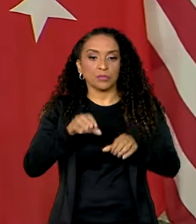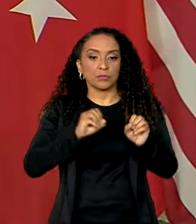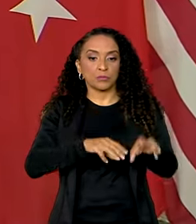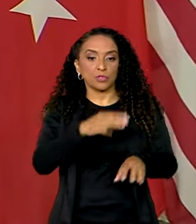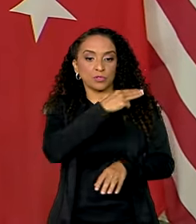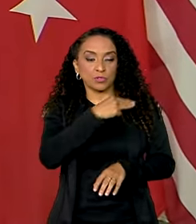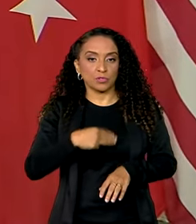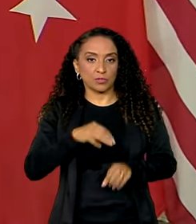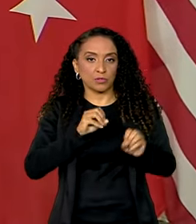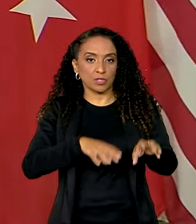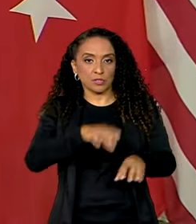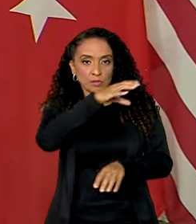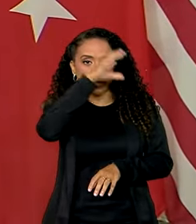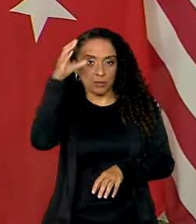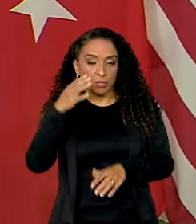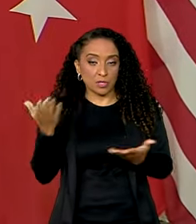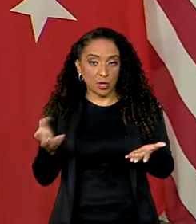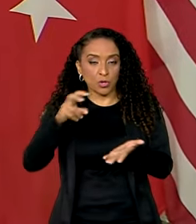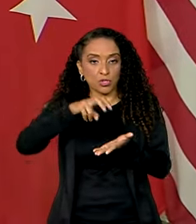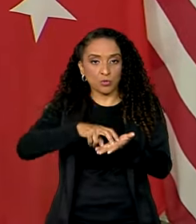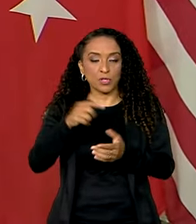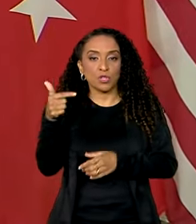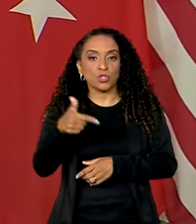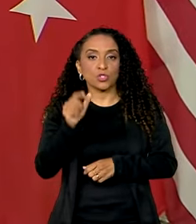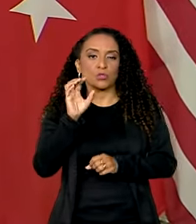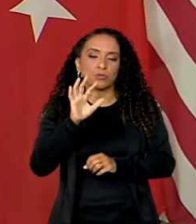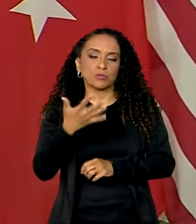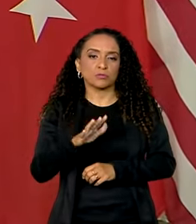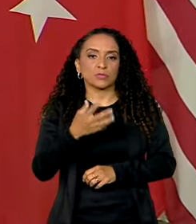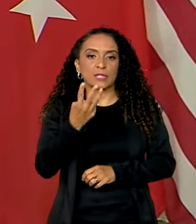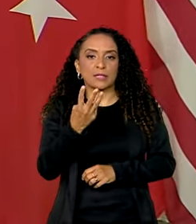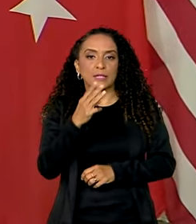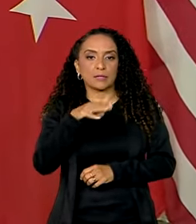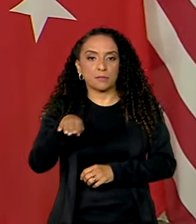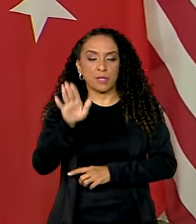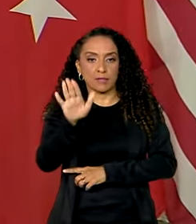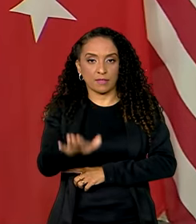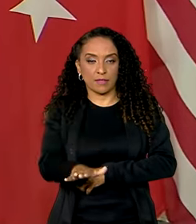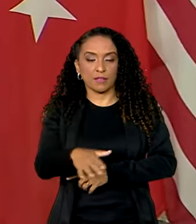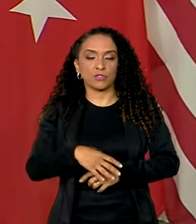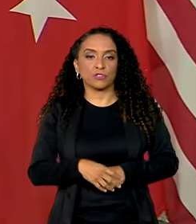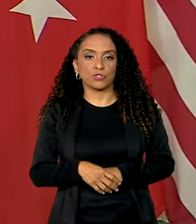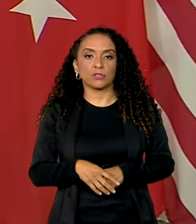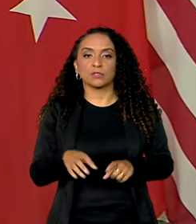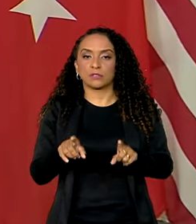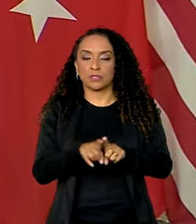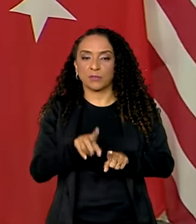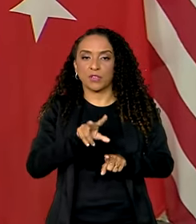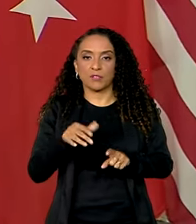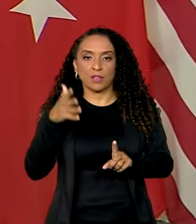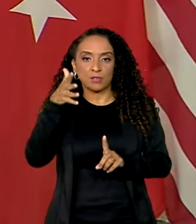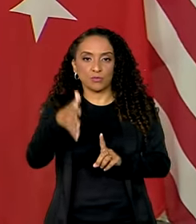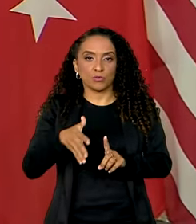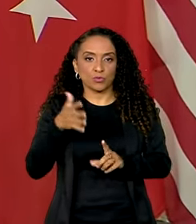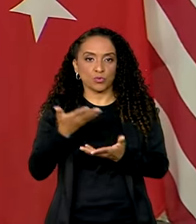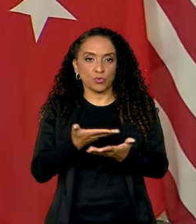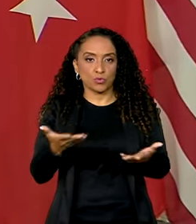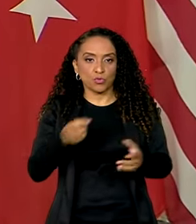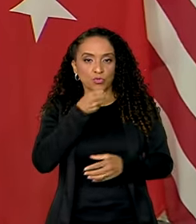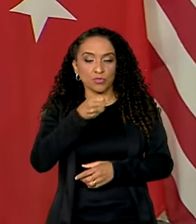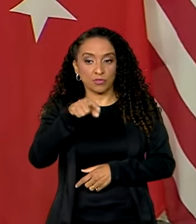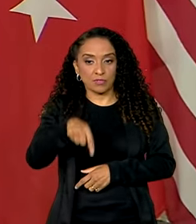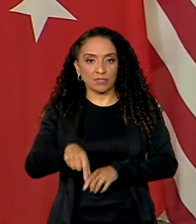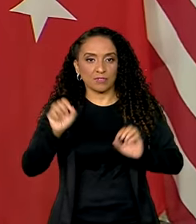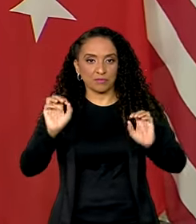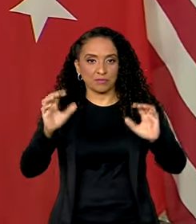A primeira agora ainda pela manhã e a segunda por volta das 3:30 da tarde. Ainda devem falar hoje com os jornalistas aqui